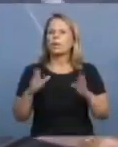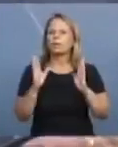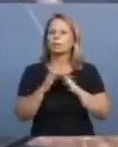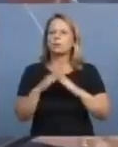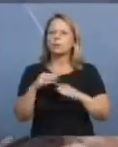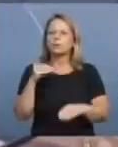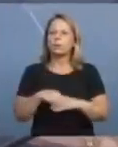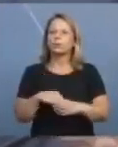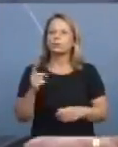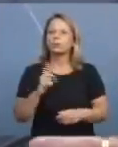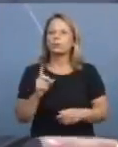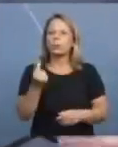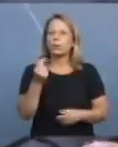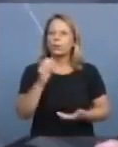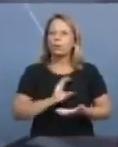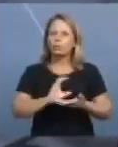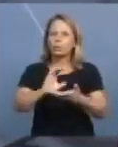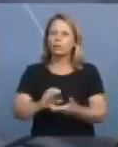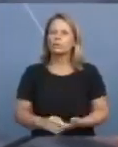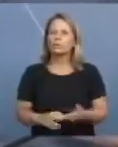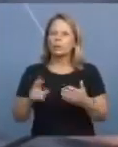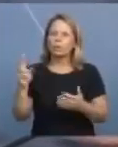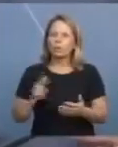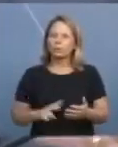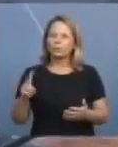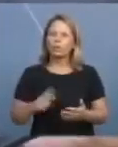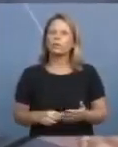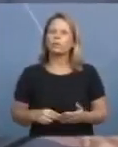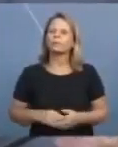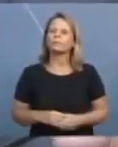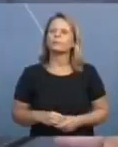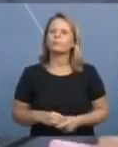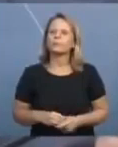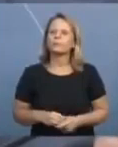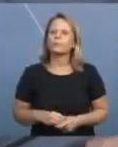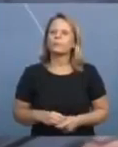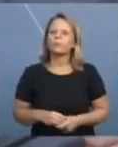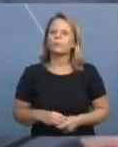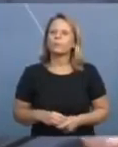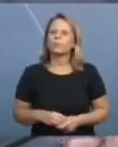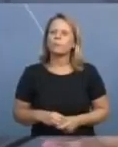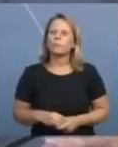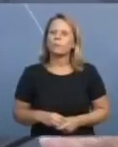crédito extraordinário eu vou ler se o presidente apenas